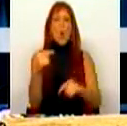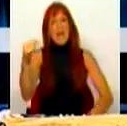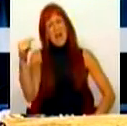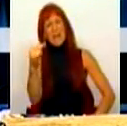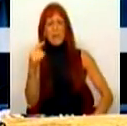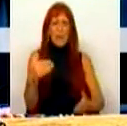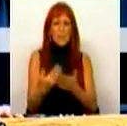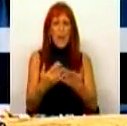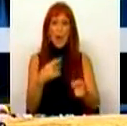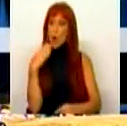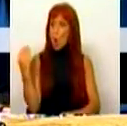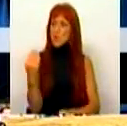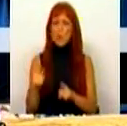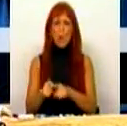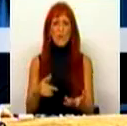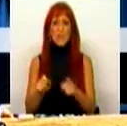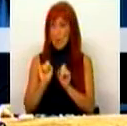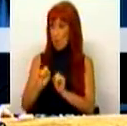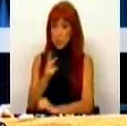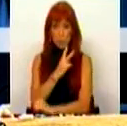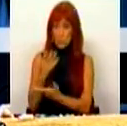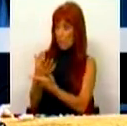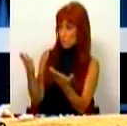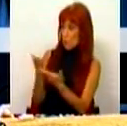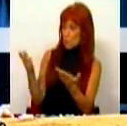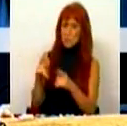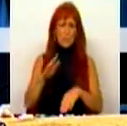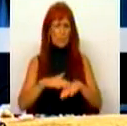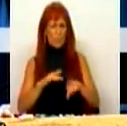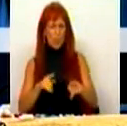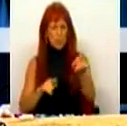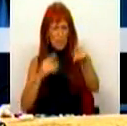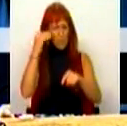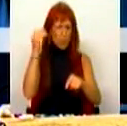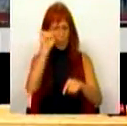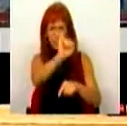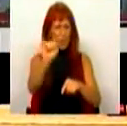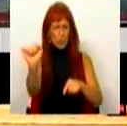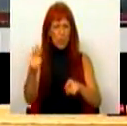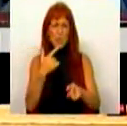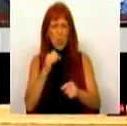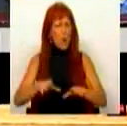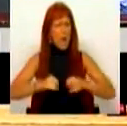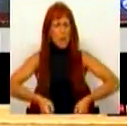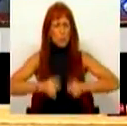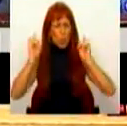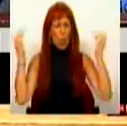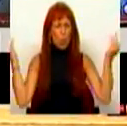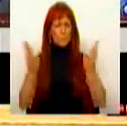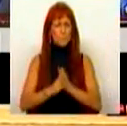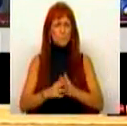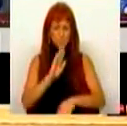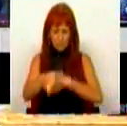negativa aos jovens que estão nas nossas universidades relativamente aos seus futuros. Não é admissível